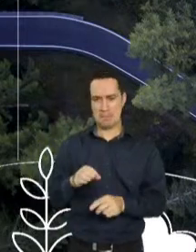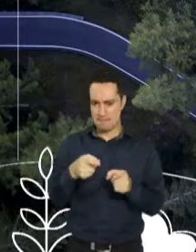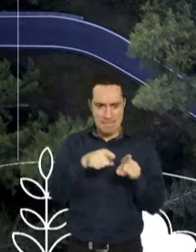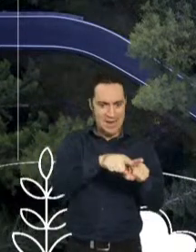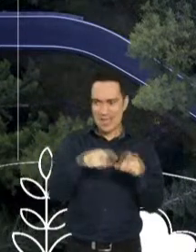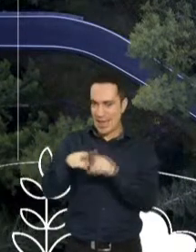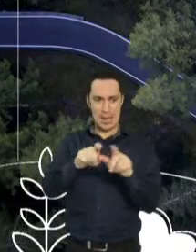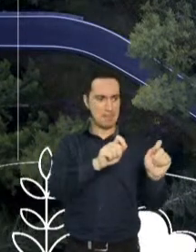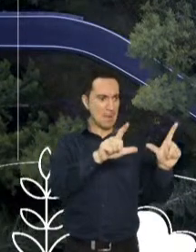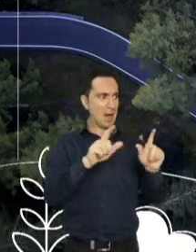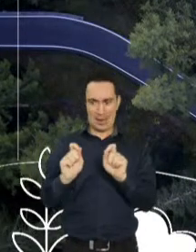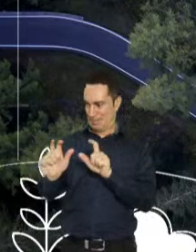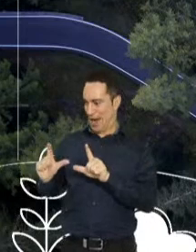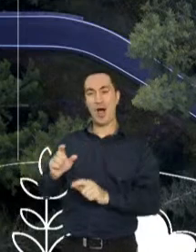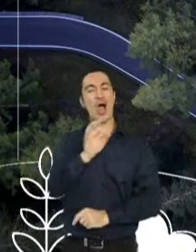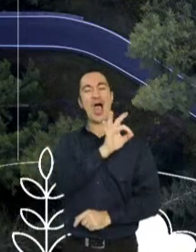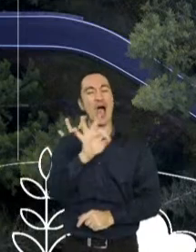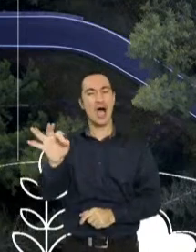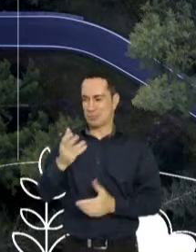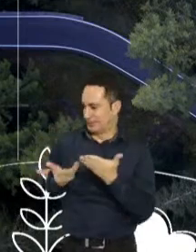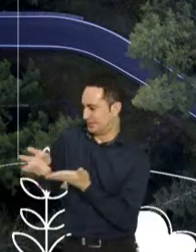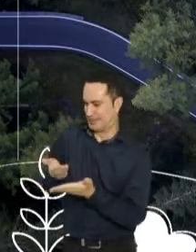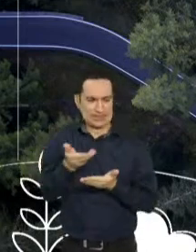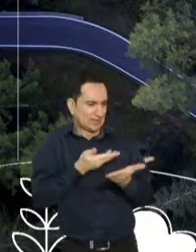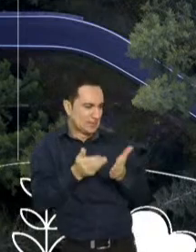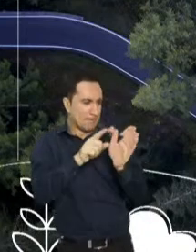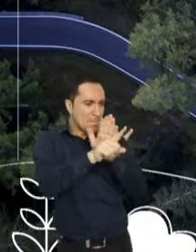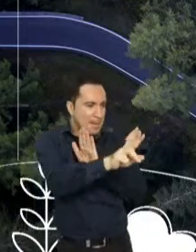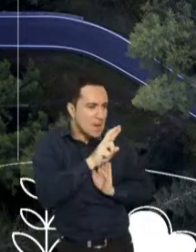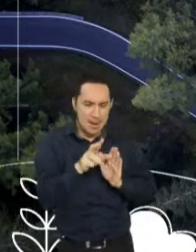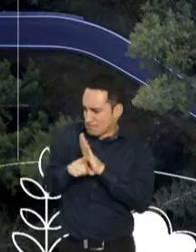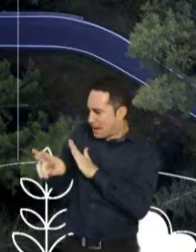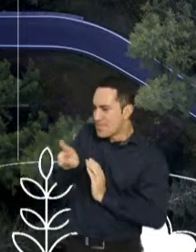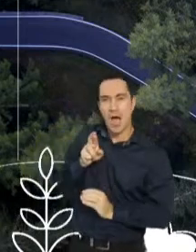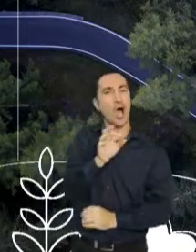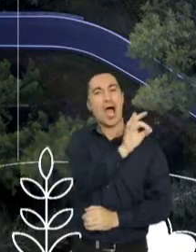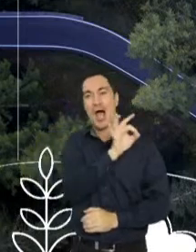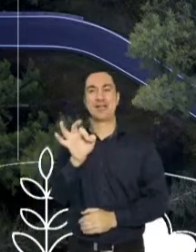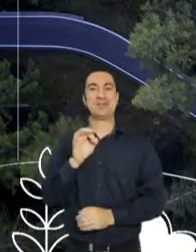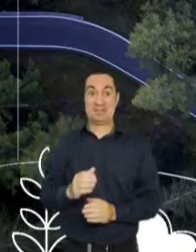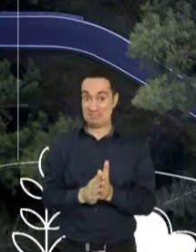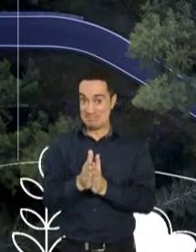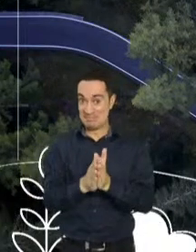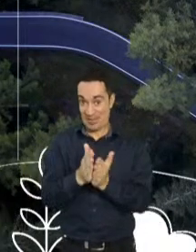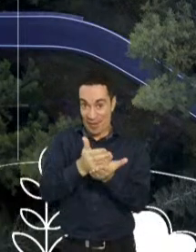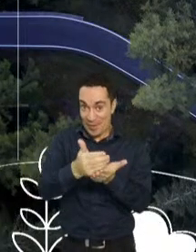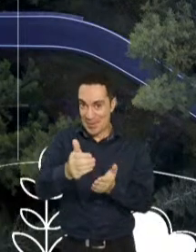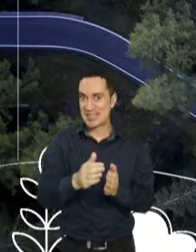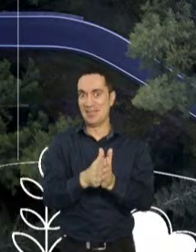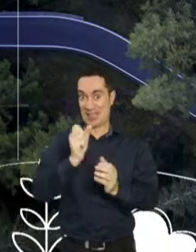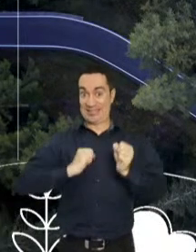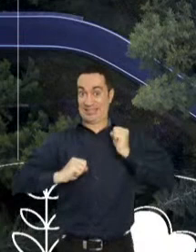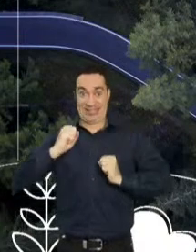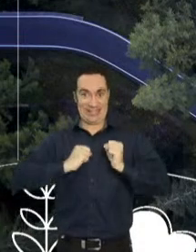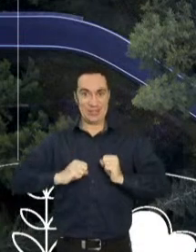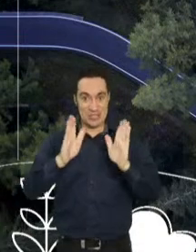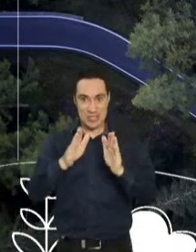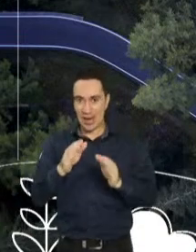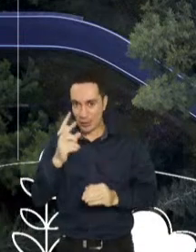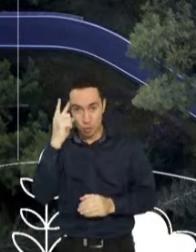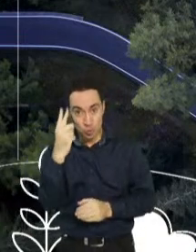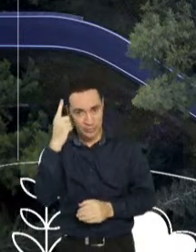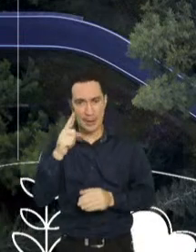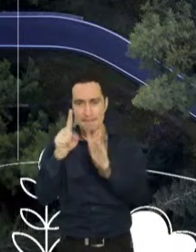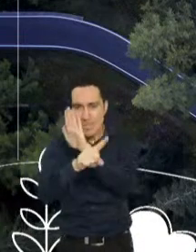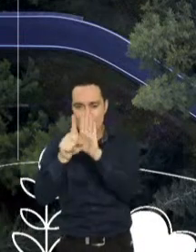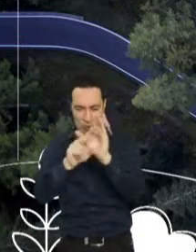que conversa rica que a gente se prepara para ter agora com você. Imagino que vocês já devem ter mandado